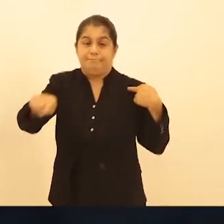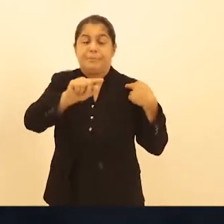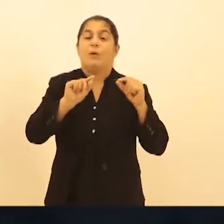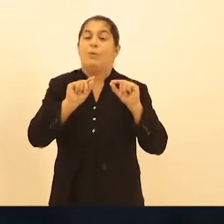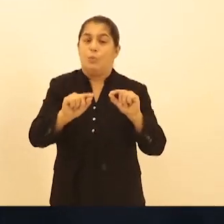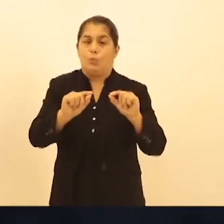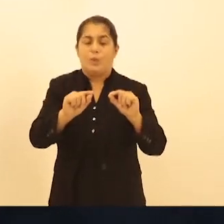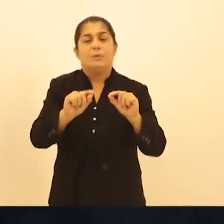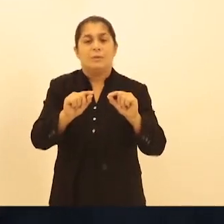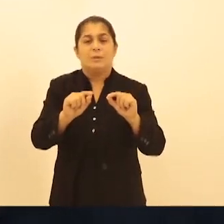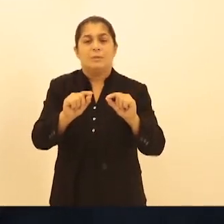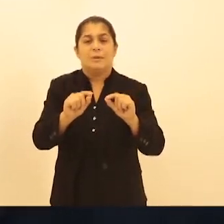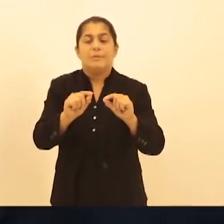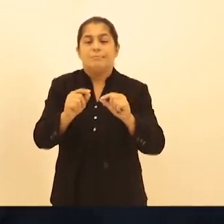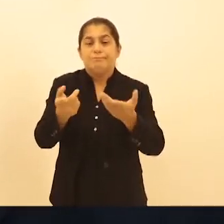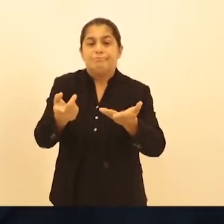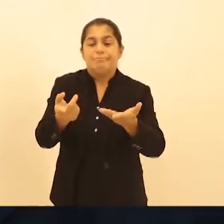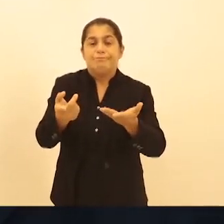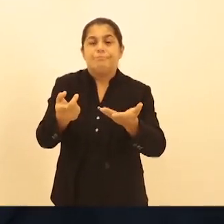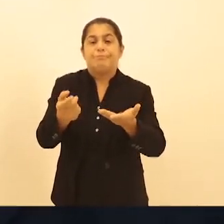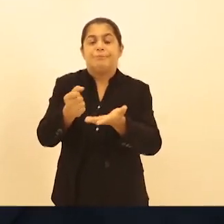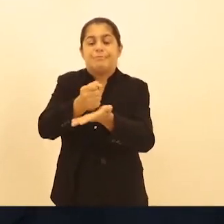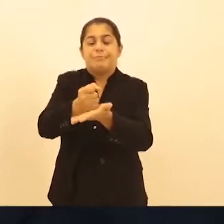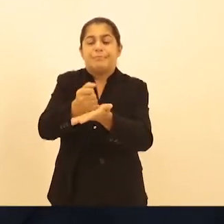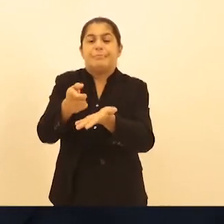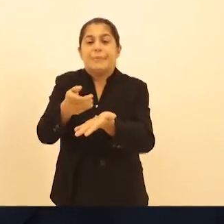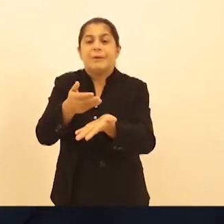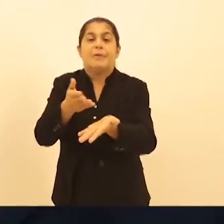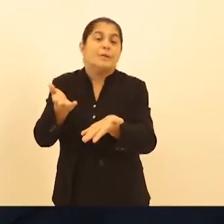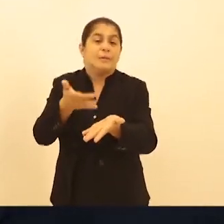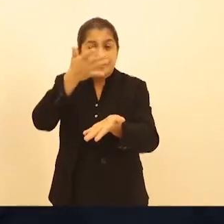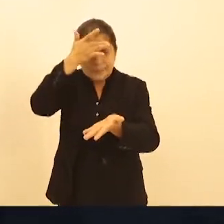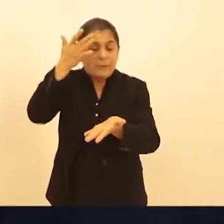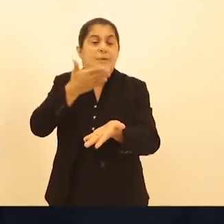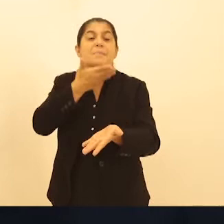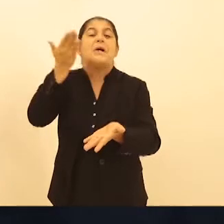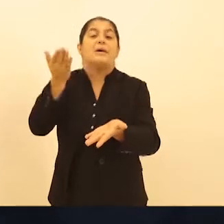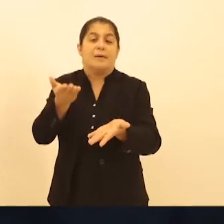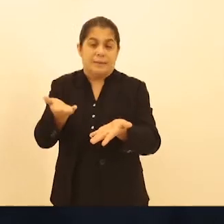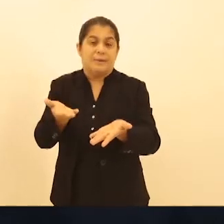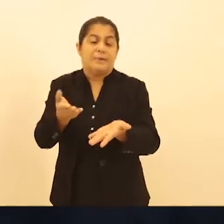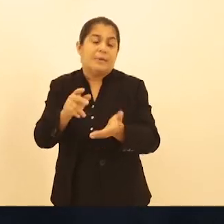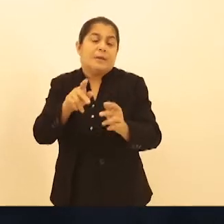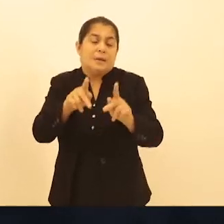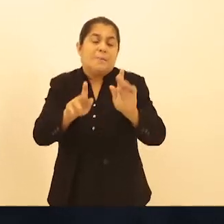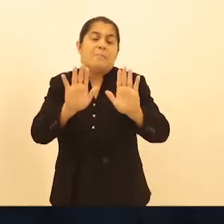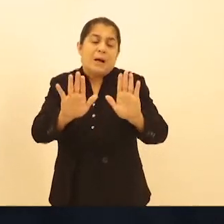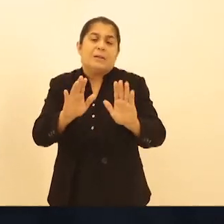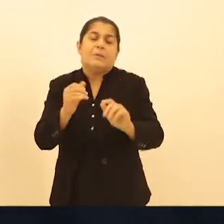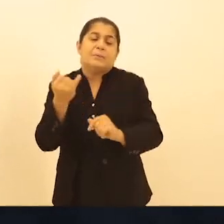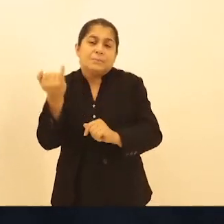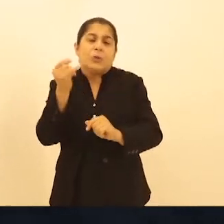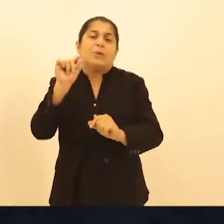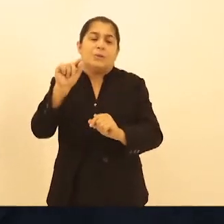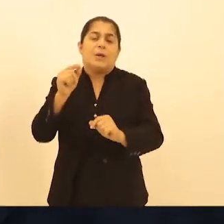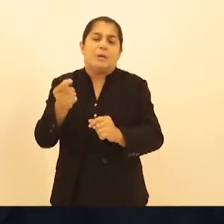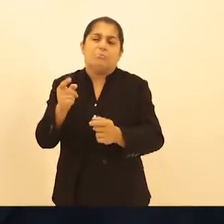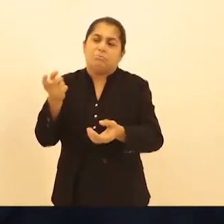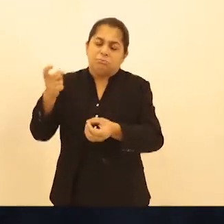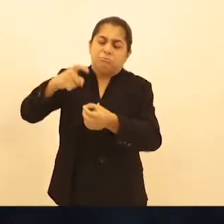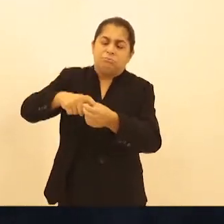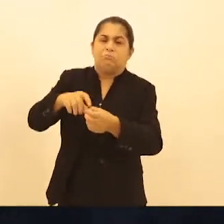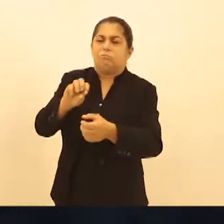ter mais o produto para o consumidor mas a dificuldade nossa é devolvermos esse produto indústria que a indústria tem essa